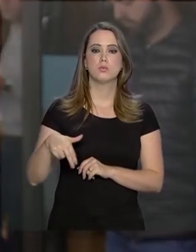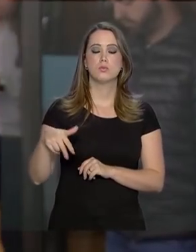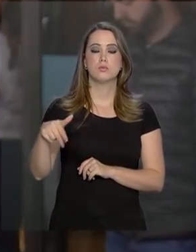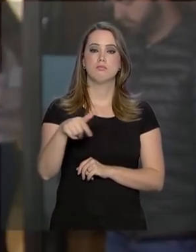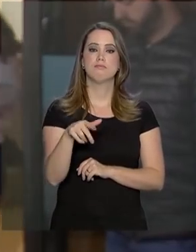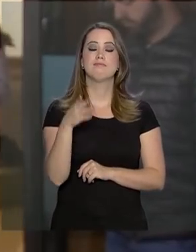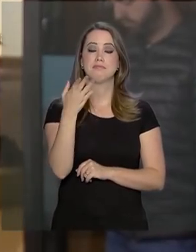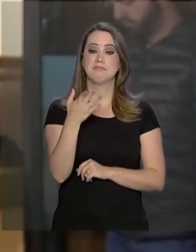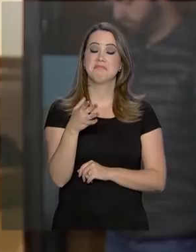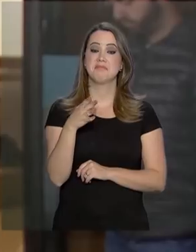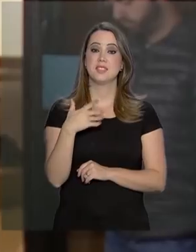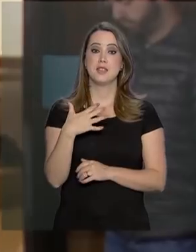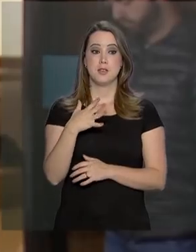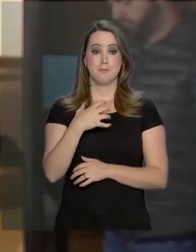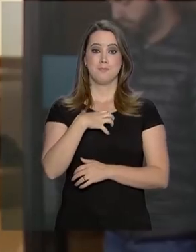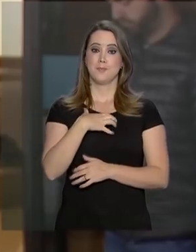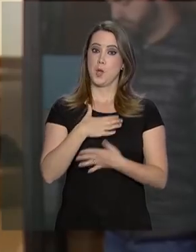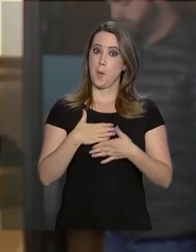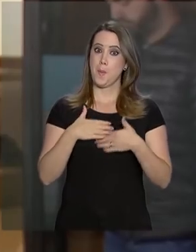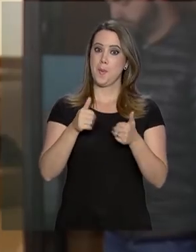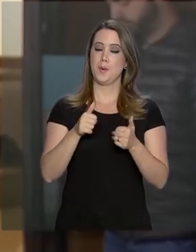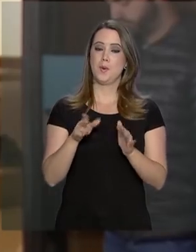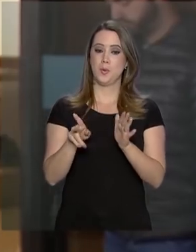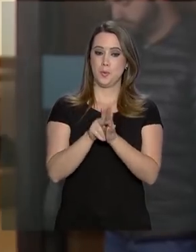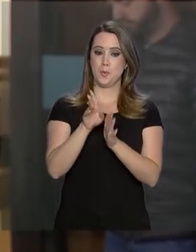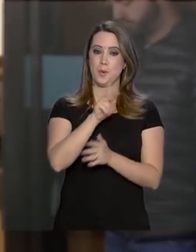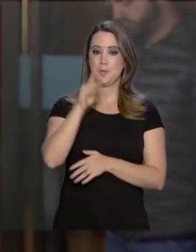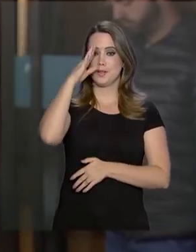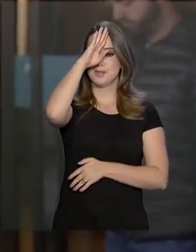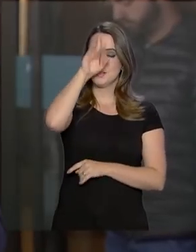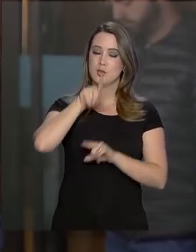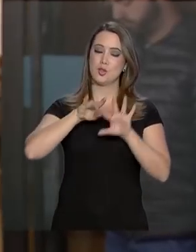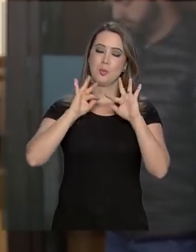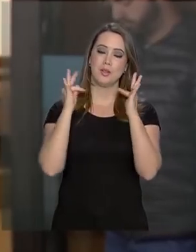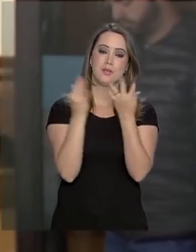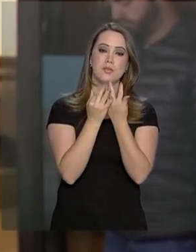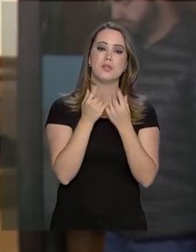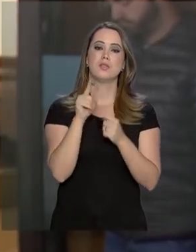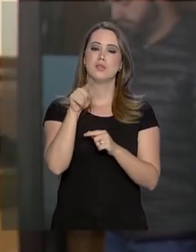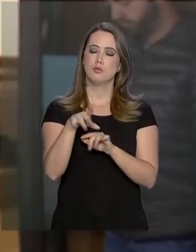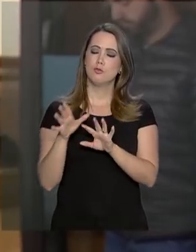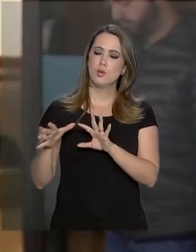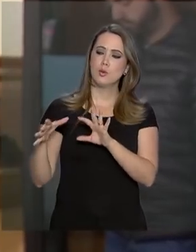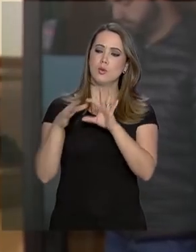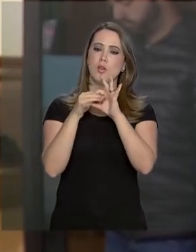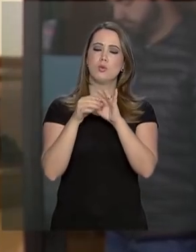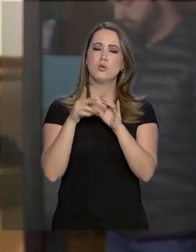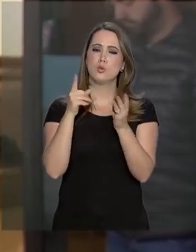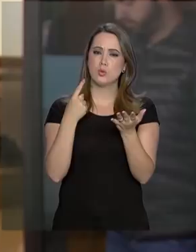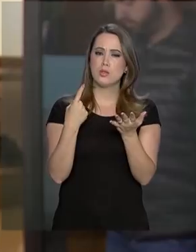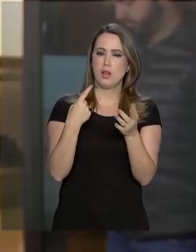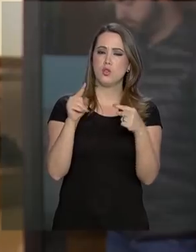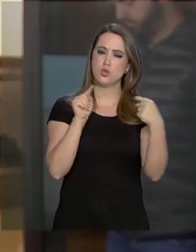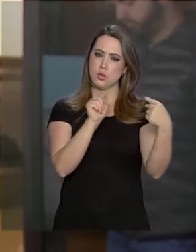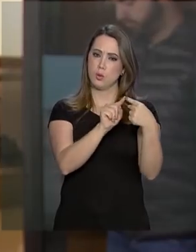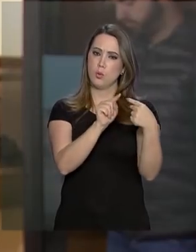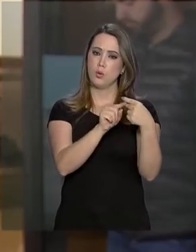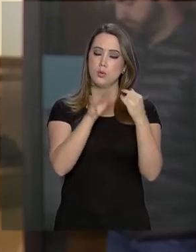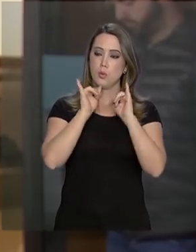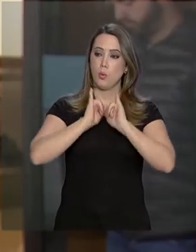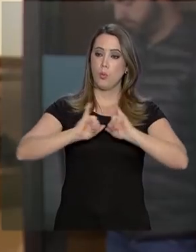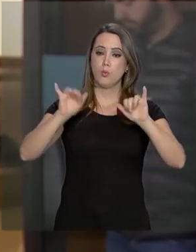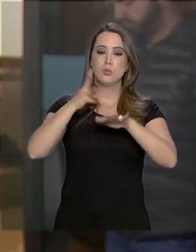República quanto do próprio eh da família dele se corrobora com as informações que foram